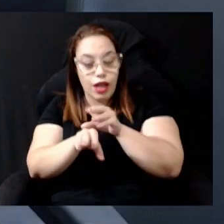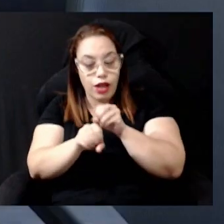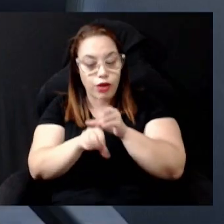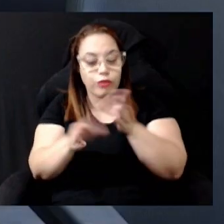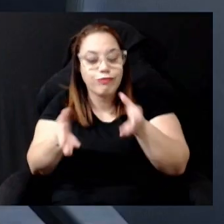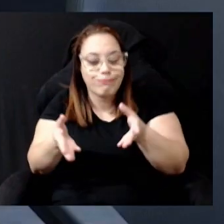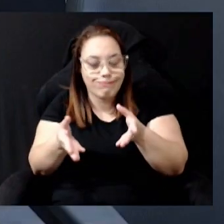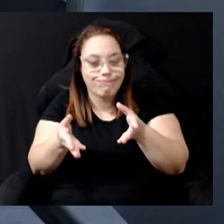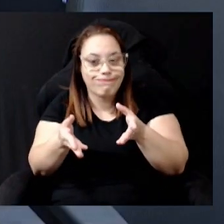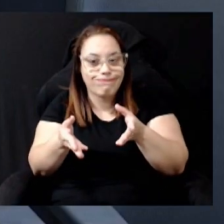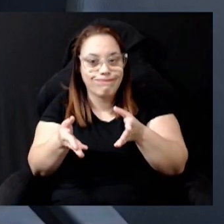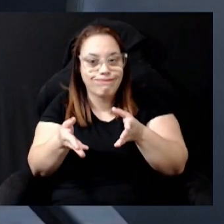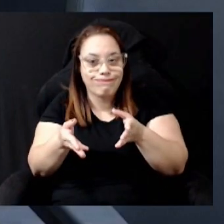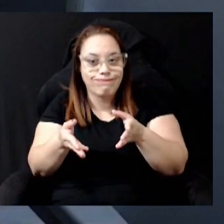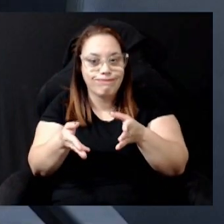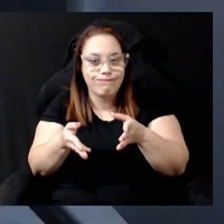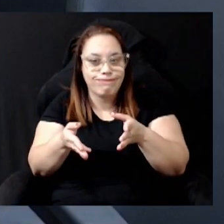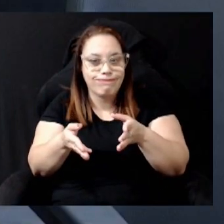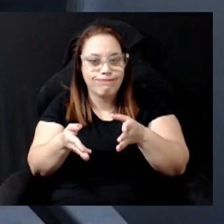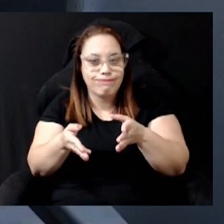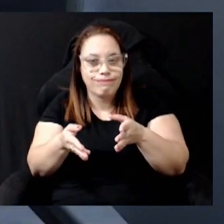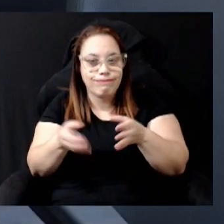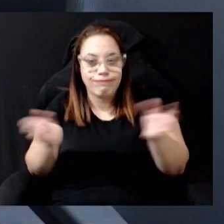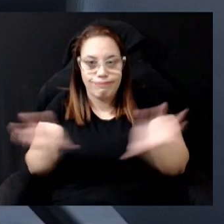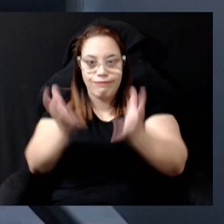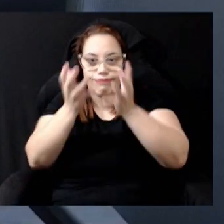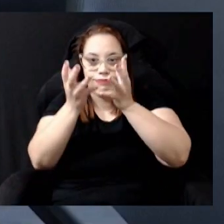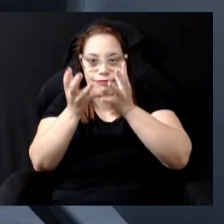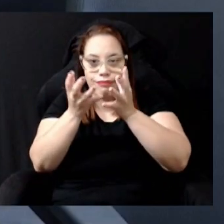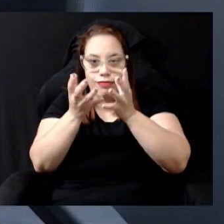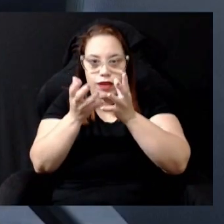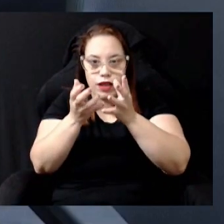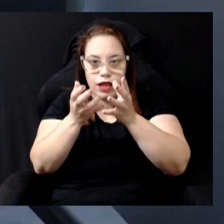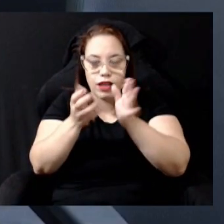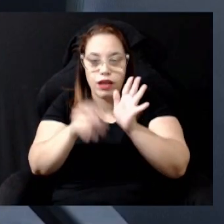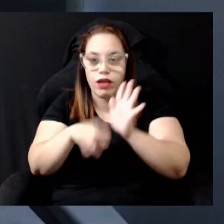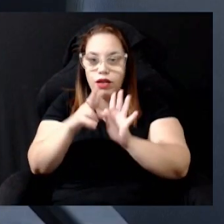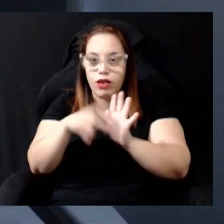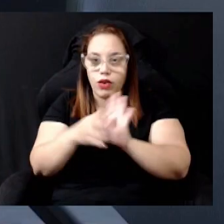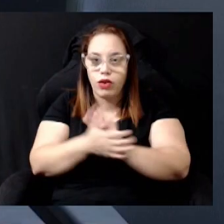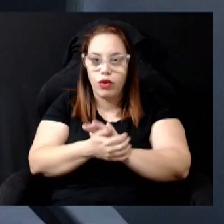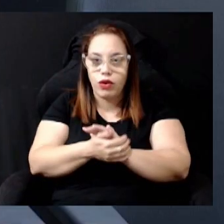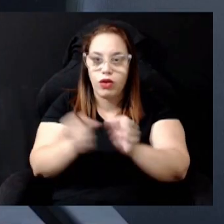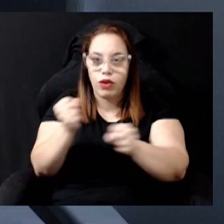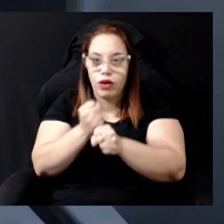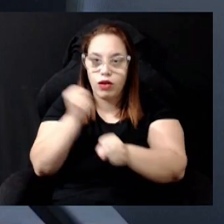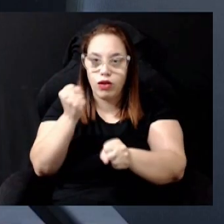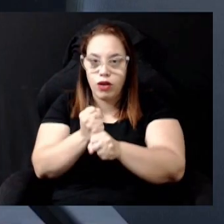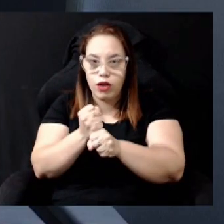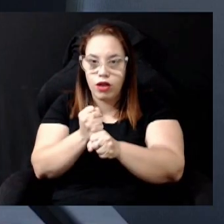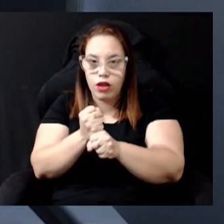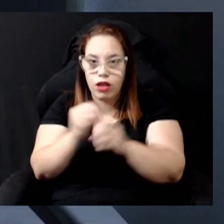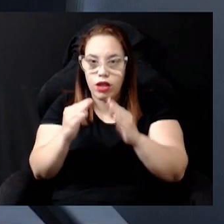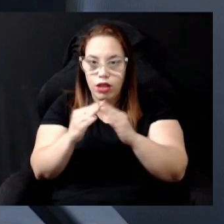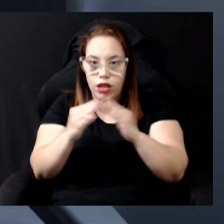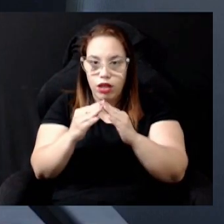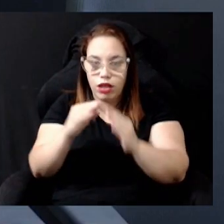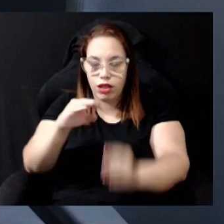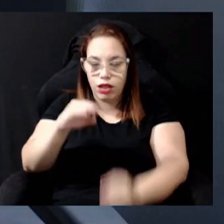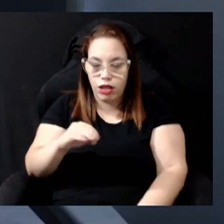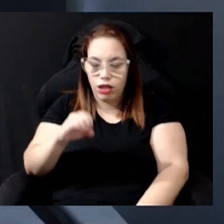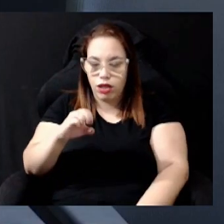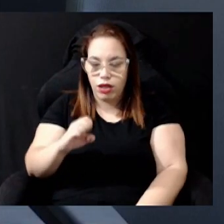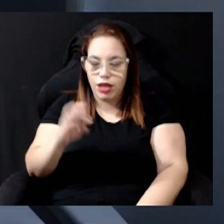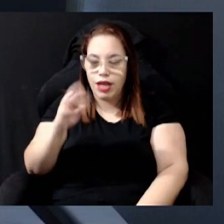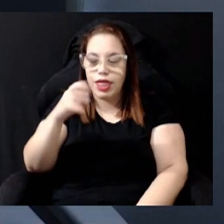também tentou promover, né, está pleiteando, na verdade, a construção de uma ETEC na região do São Vicente. Como é que